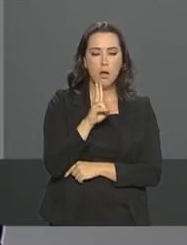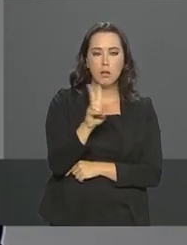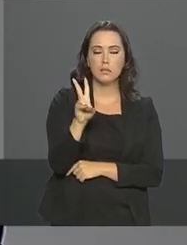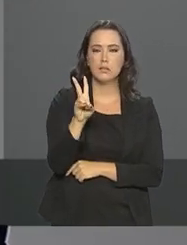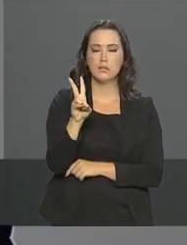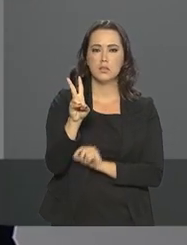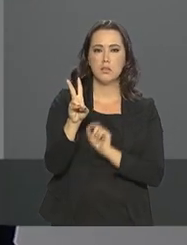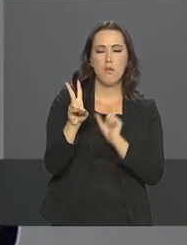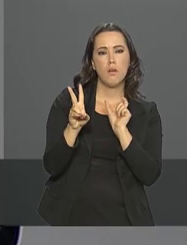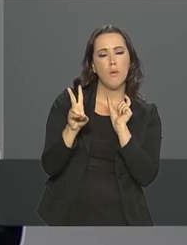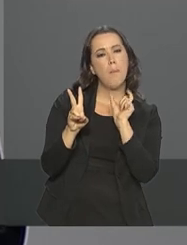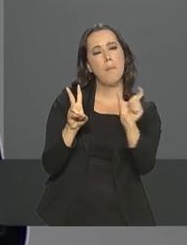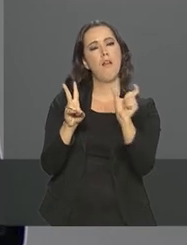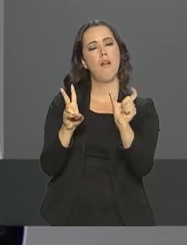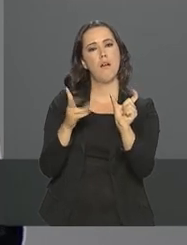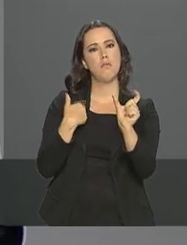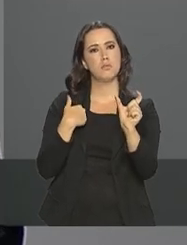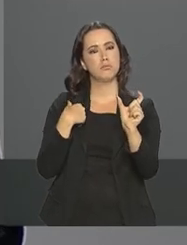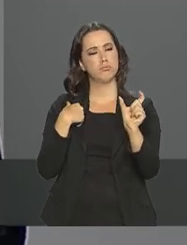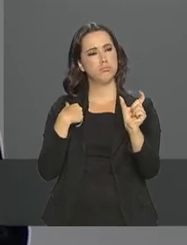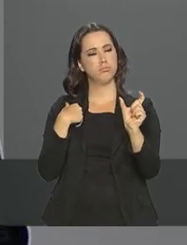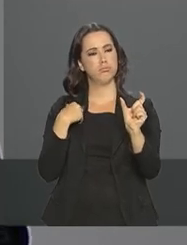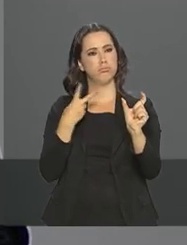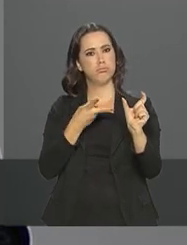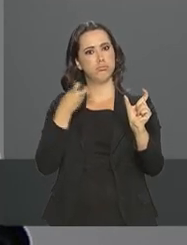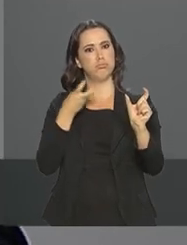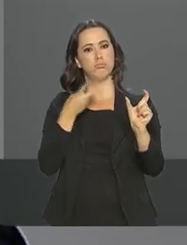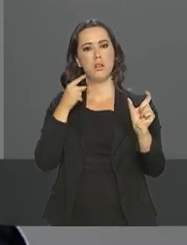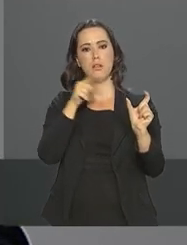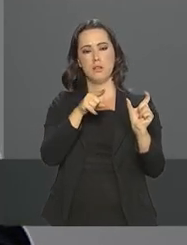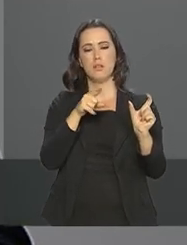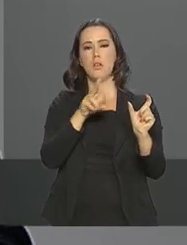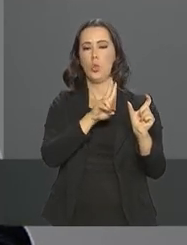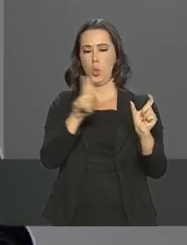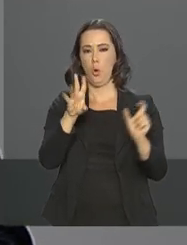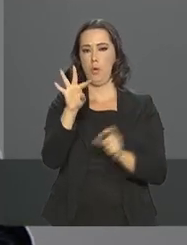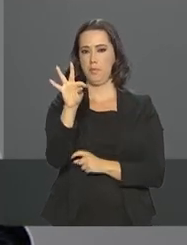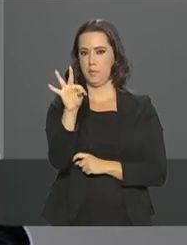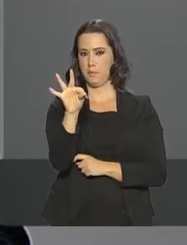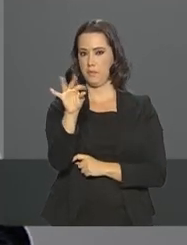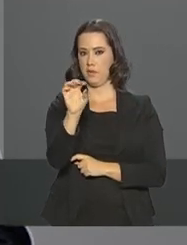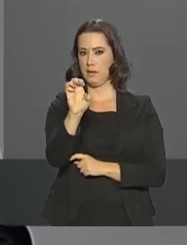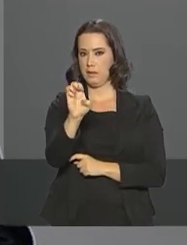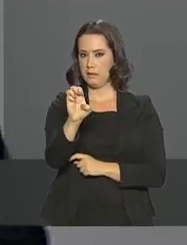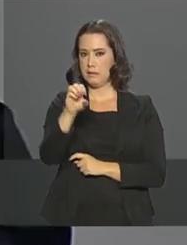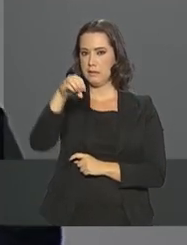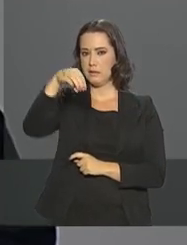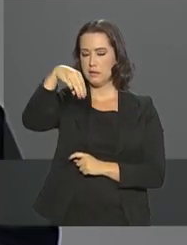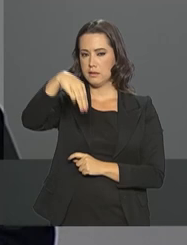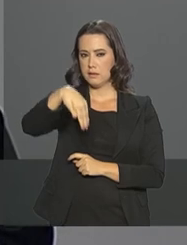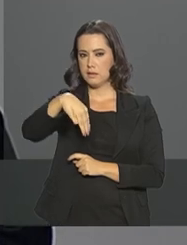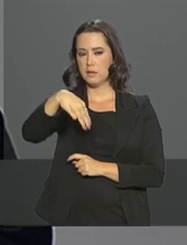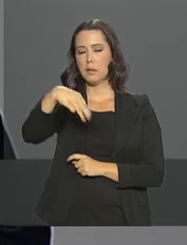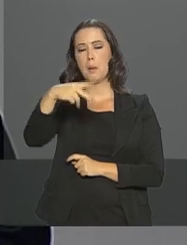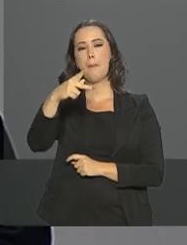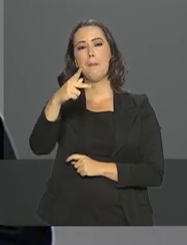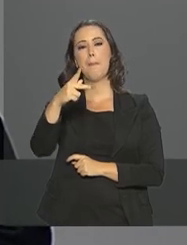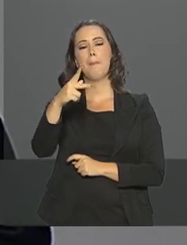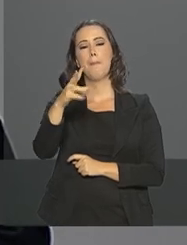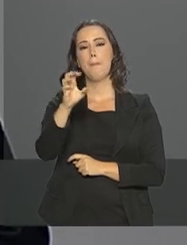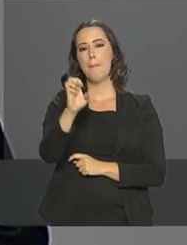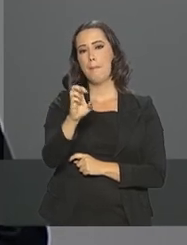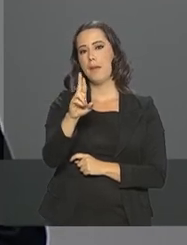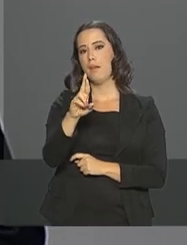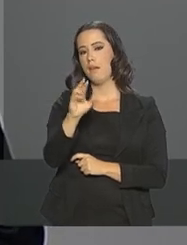palavra que me chamou atenção a palavra temperança e eu fui à minha casa